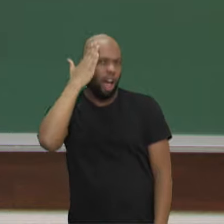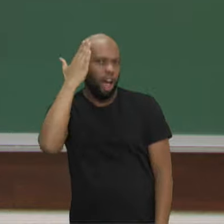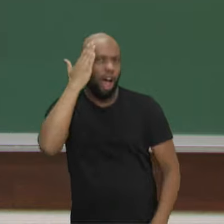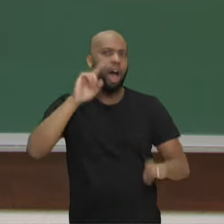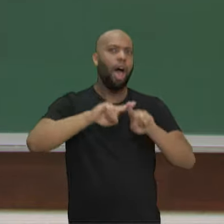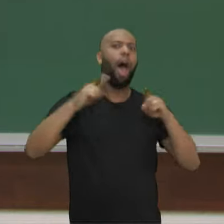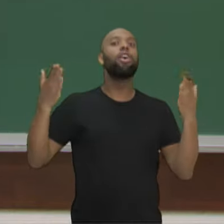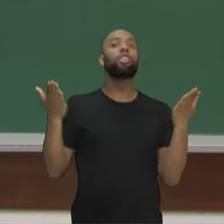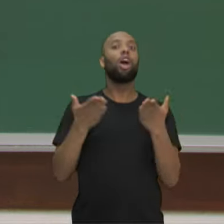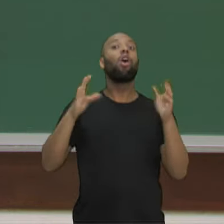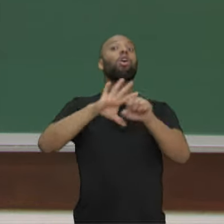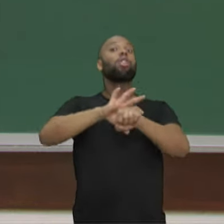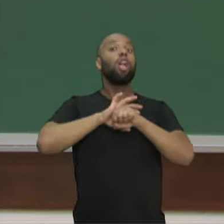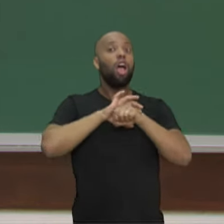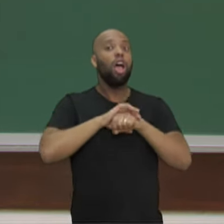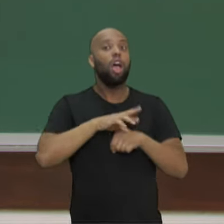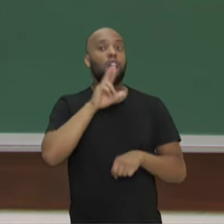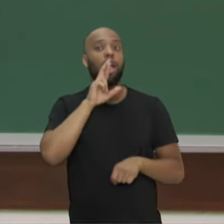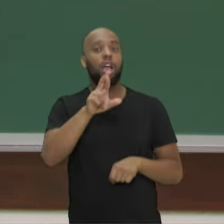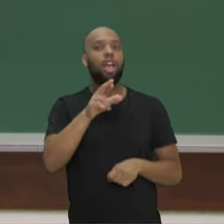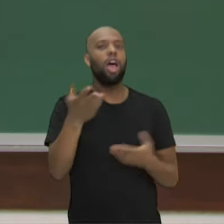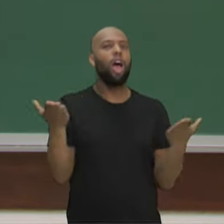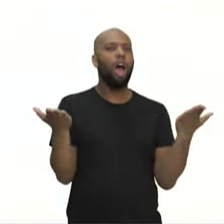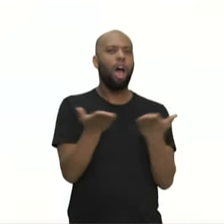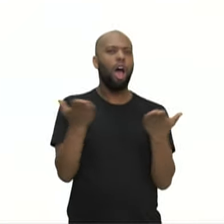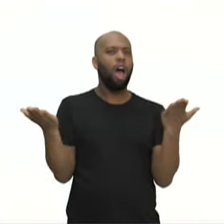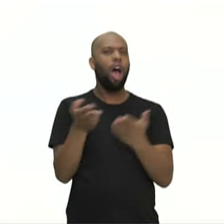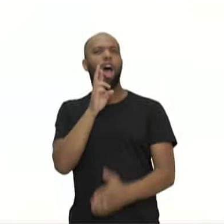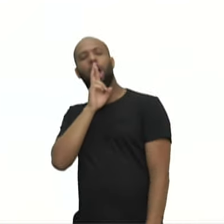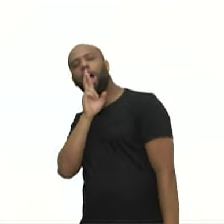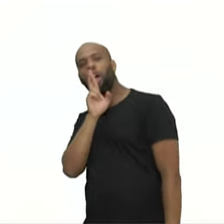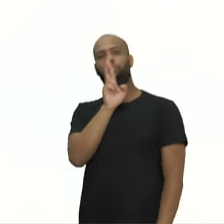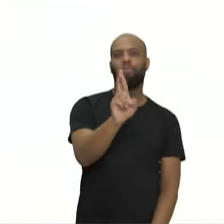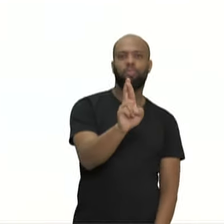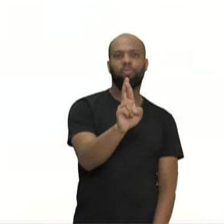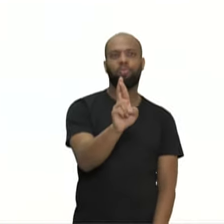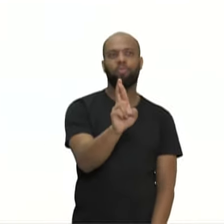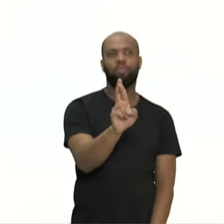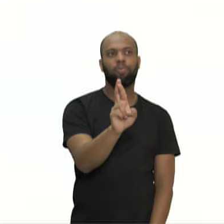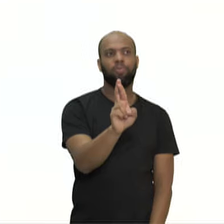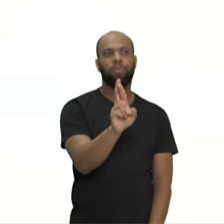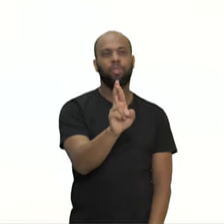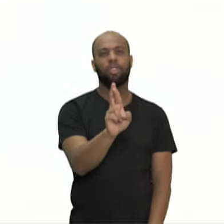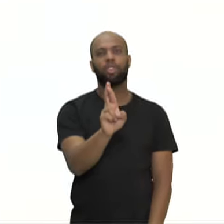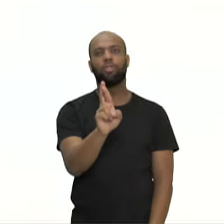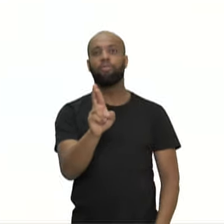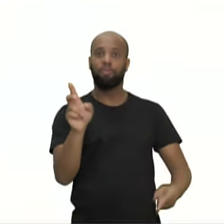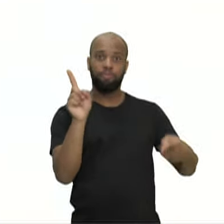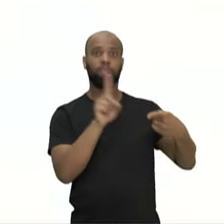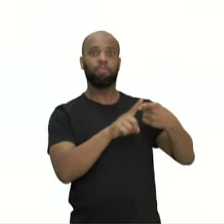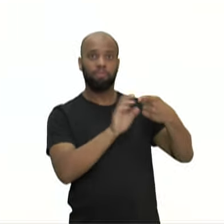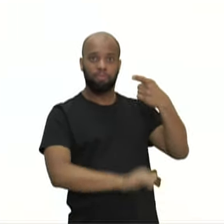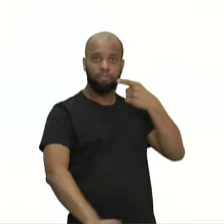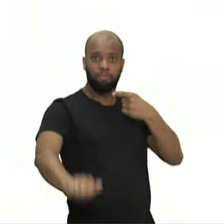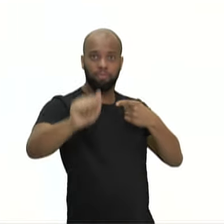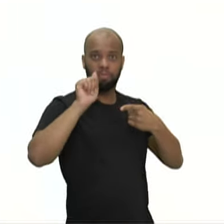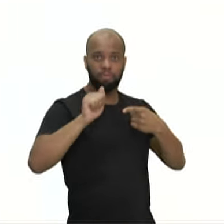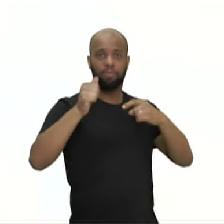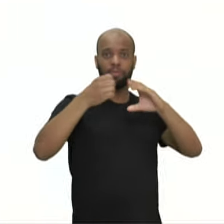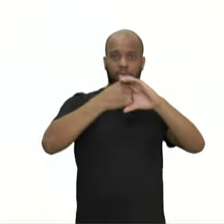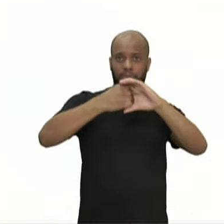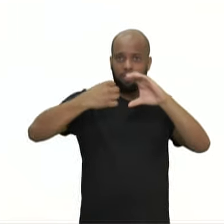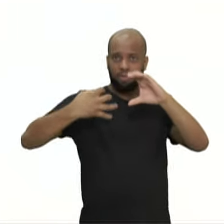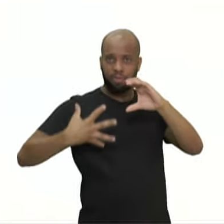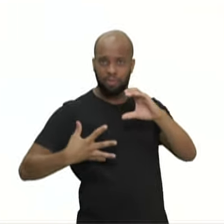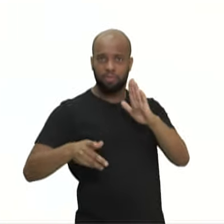Mas vamos garantir. Lá vem a resposta. Para caracterizar as personagens